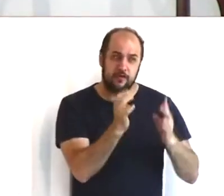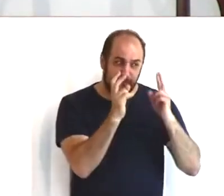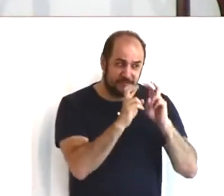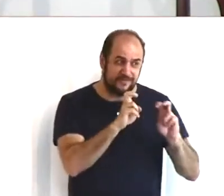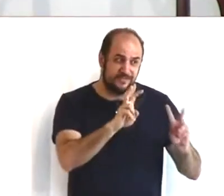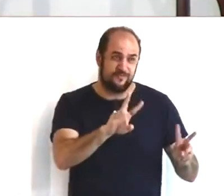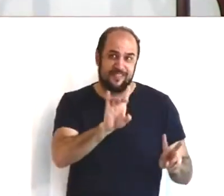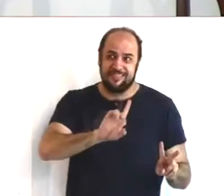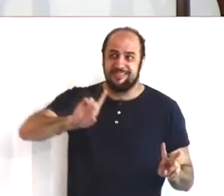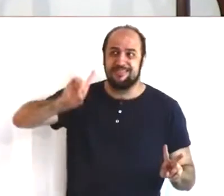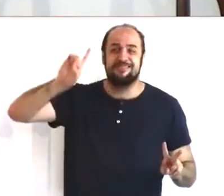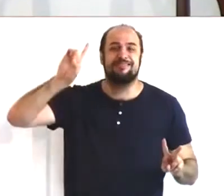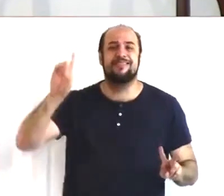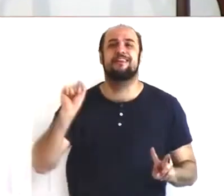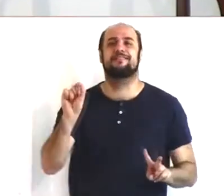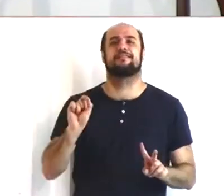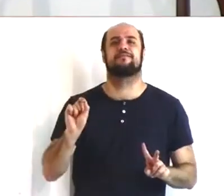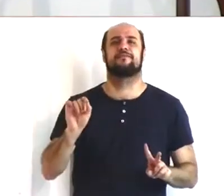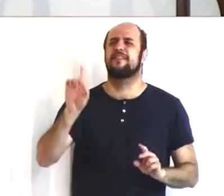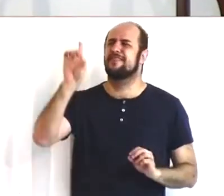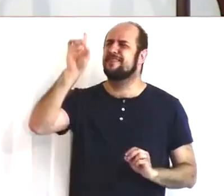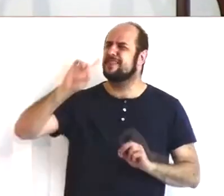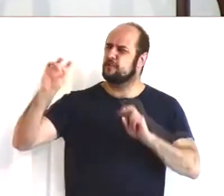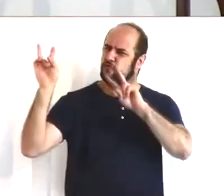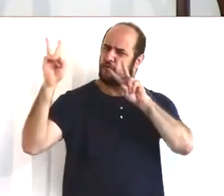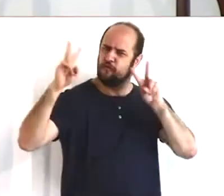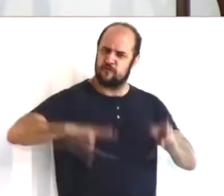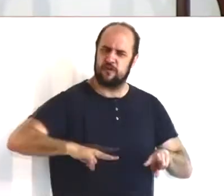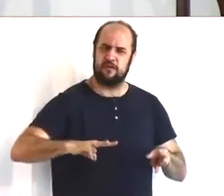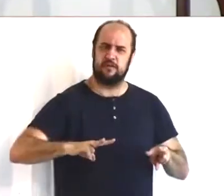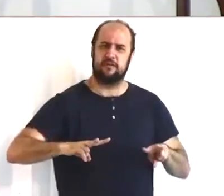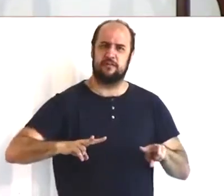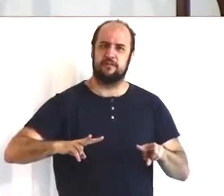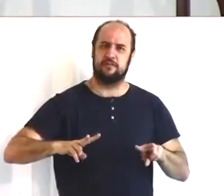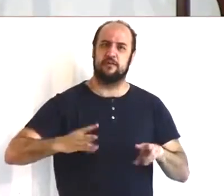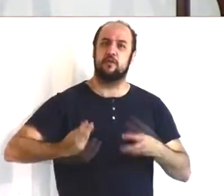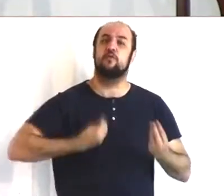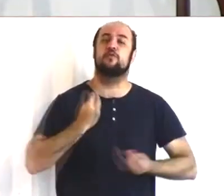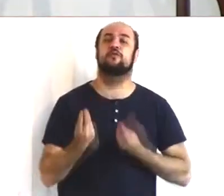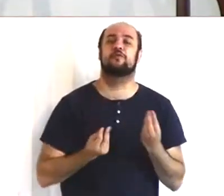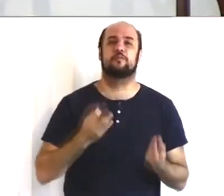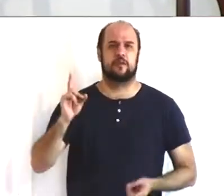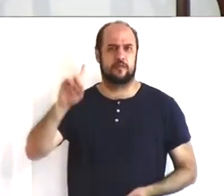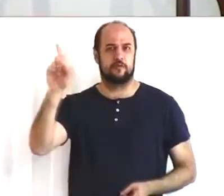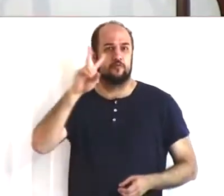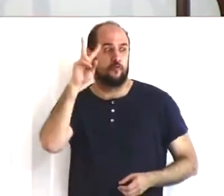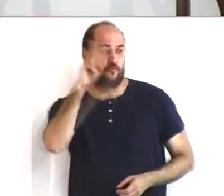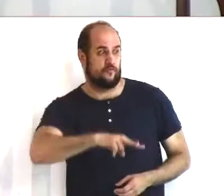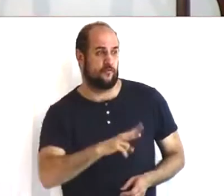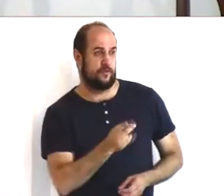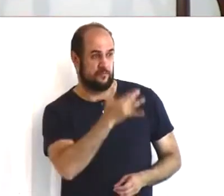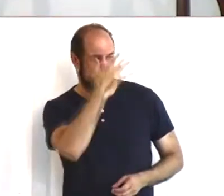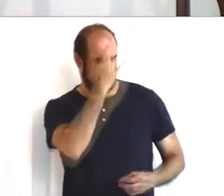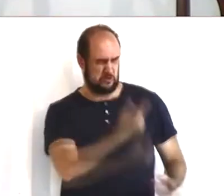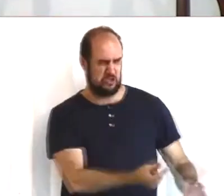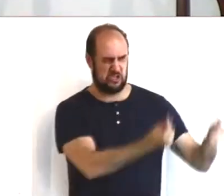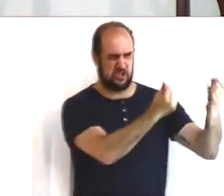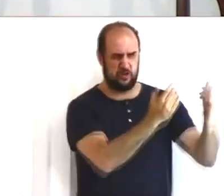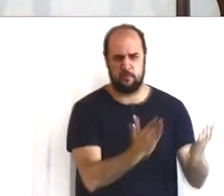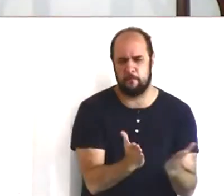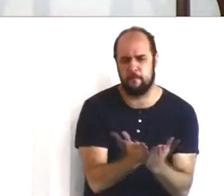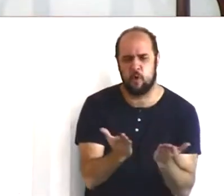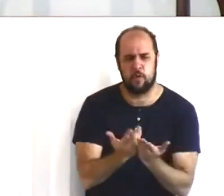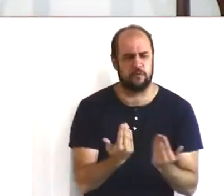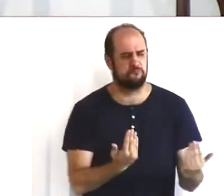de Deus. Como Deus olha o ser humano? Será que Deus olha e considera diferente um homem rico de um homem